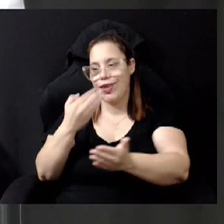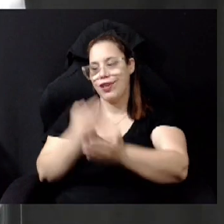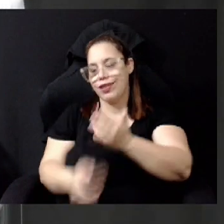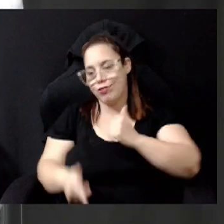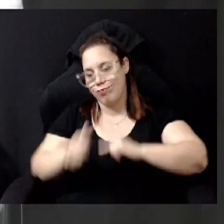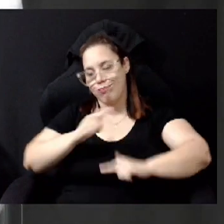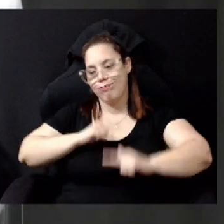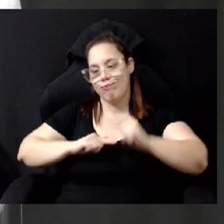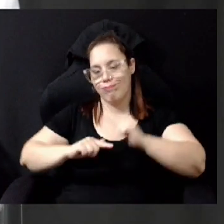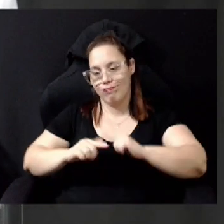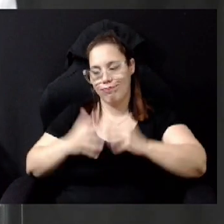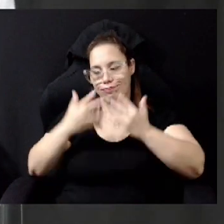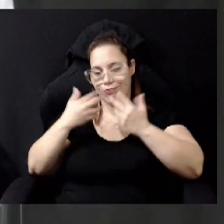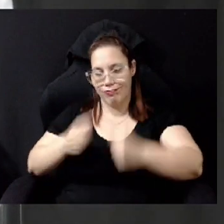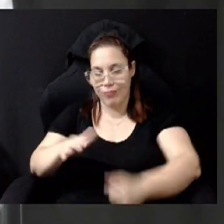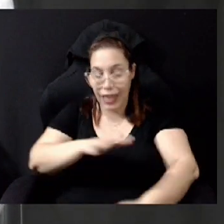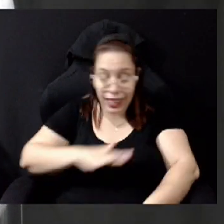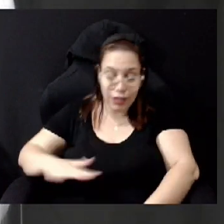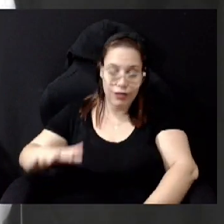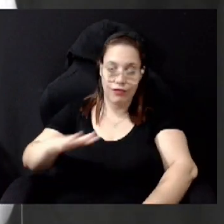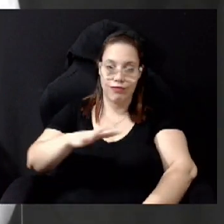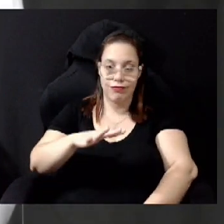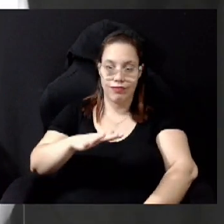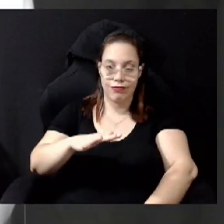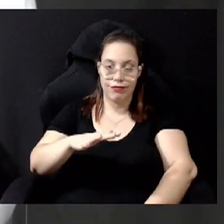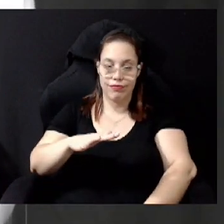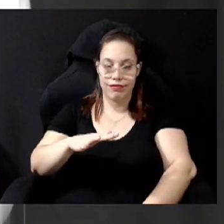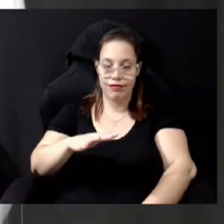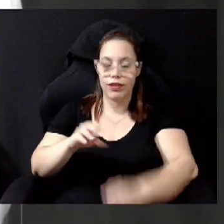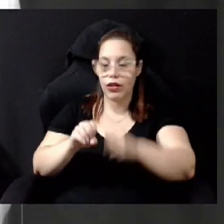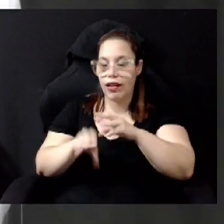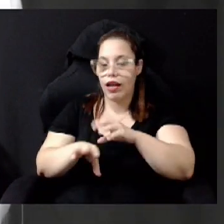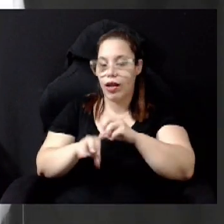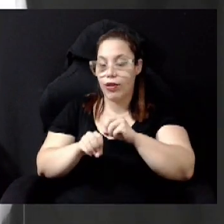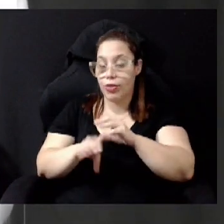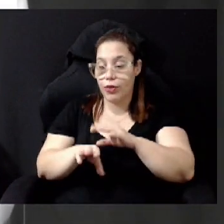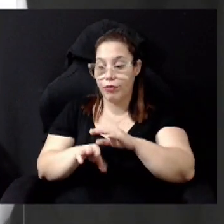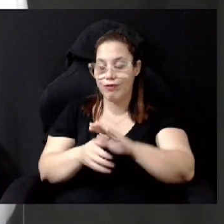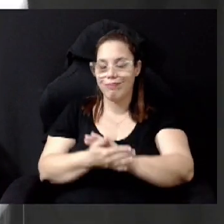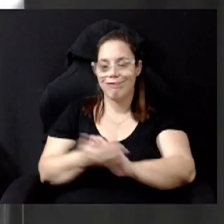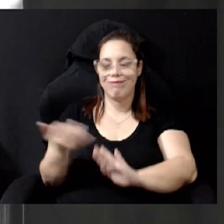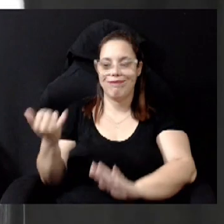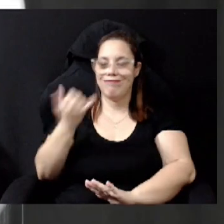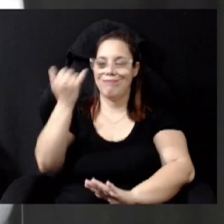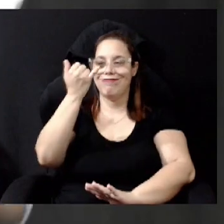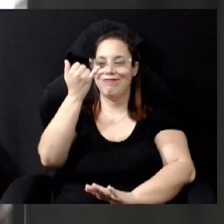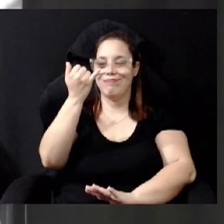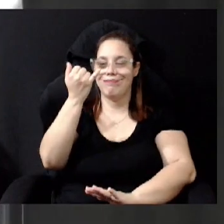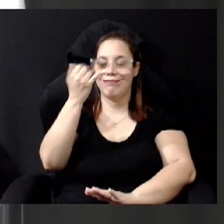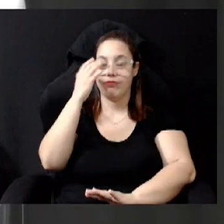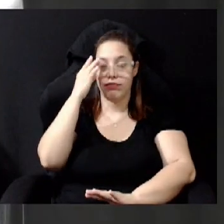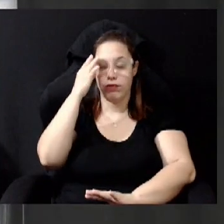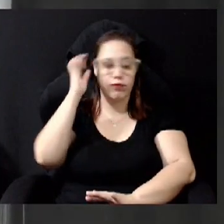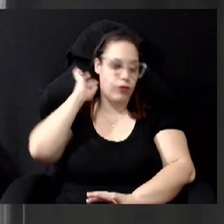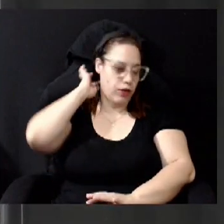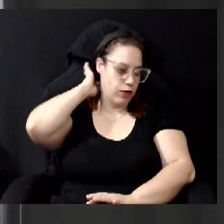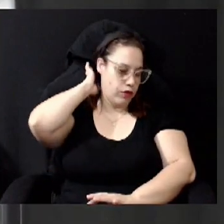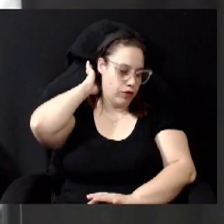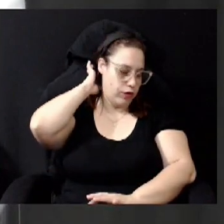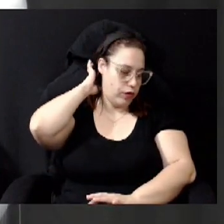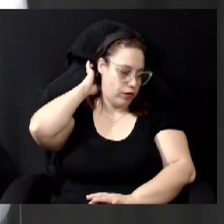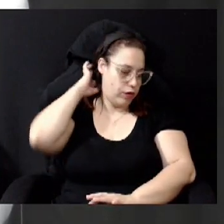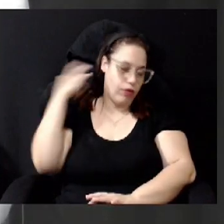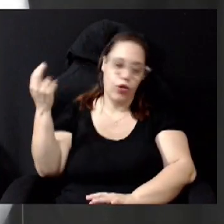resgate dessas gerações, e nós vamos, através da educação, que é o mais importante, né? A educação, a cultura, o esporte,